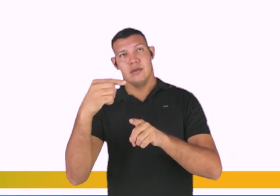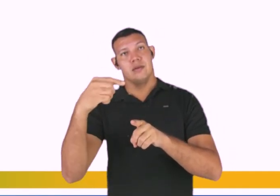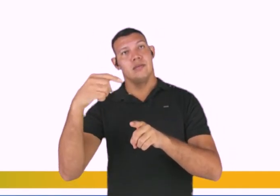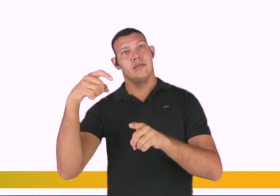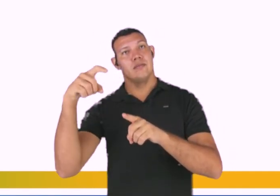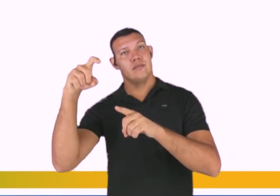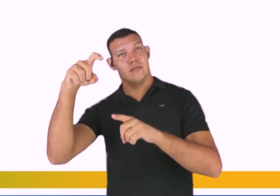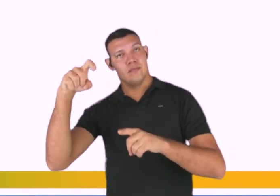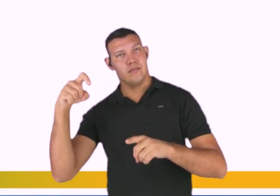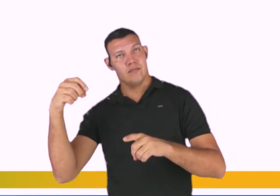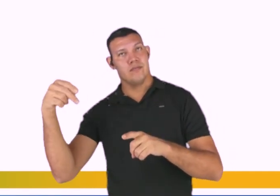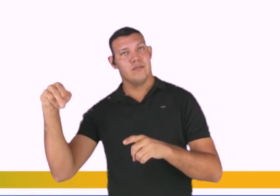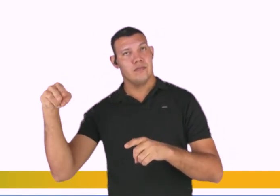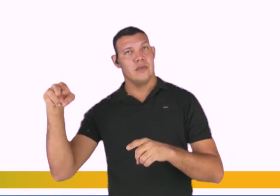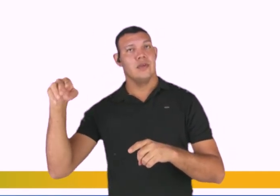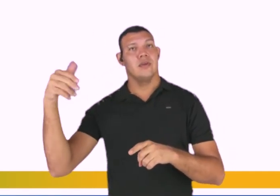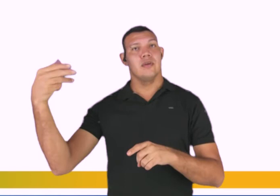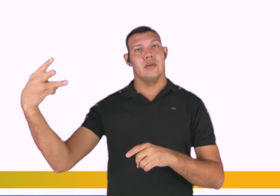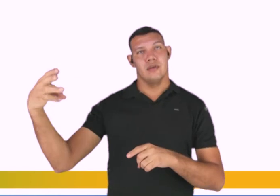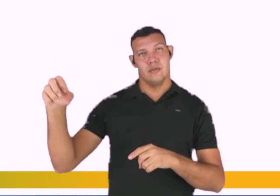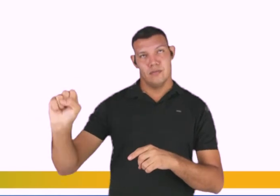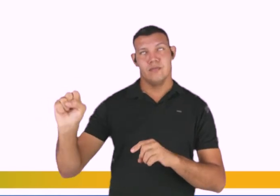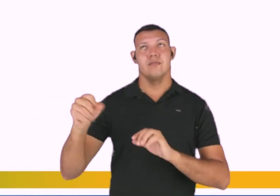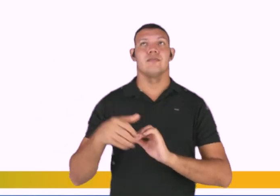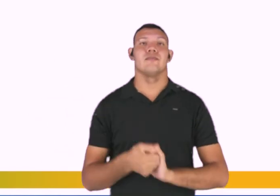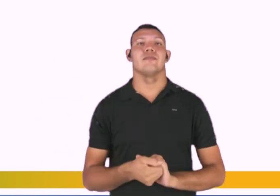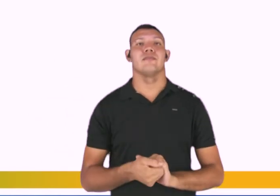10 menos x, igual a 38.